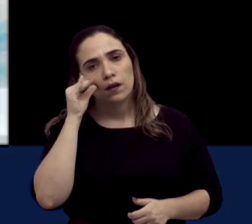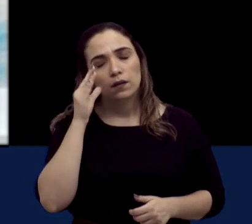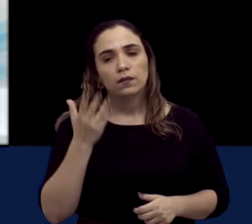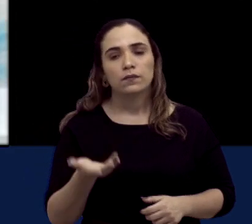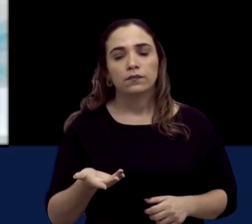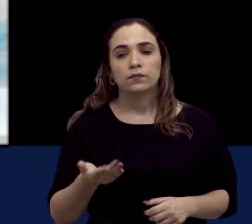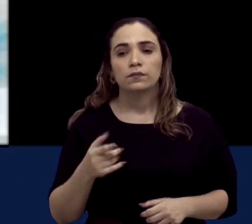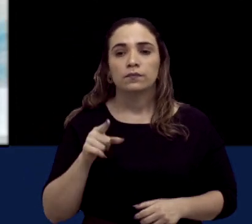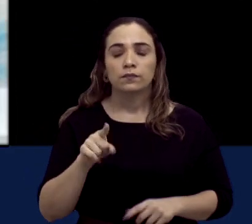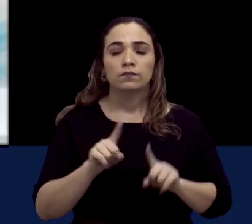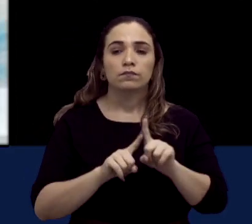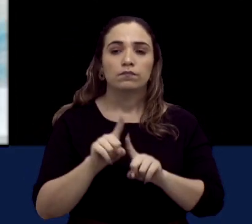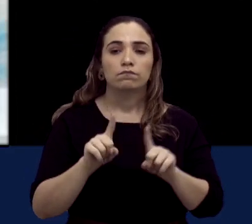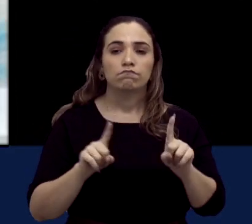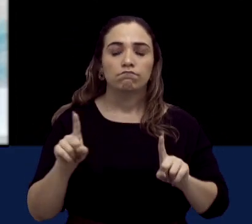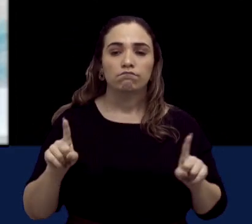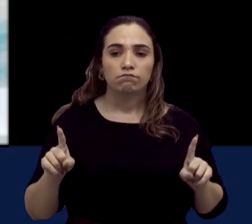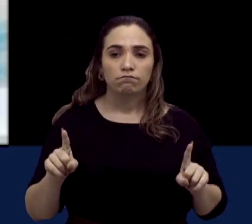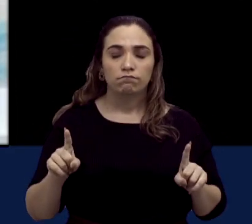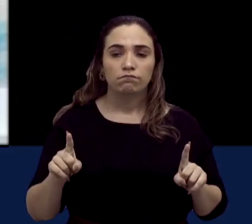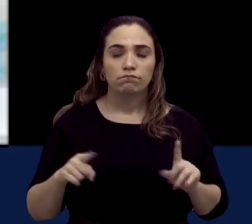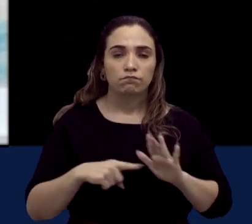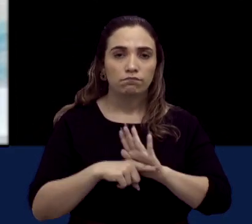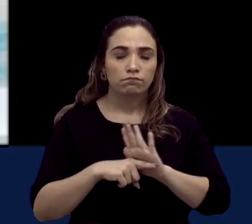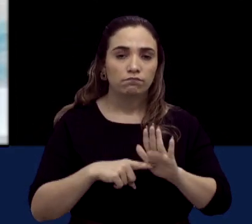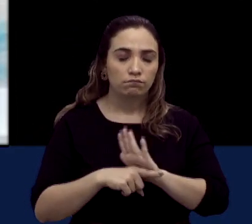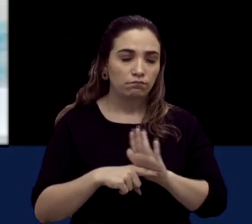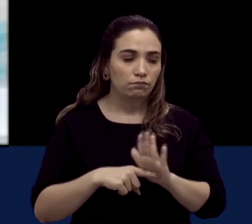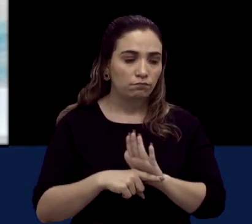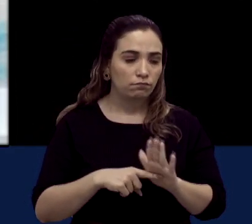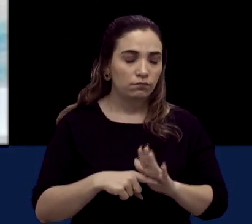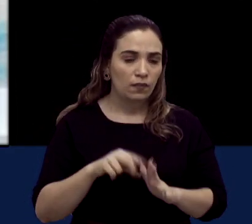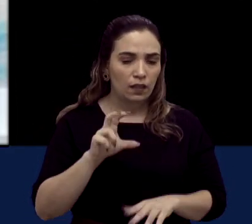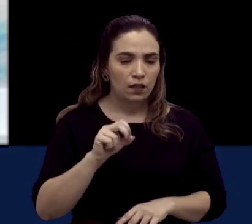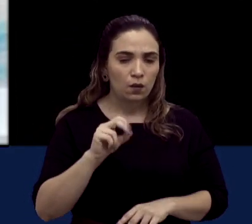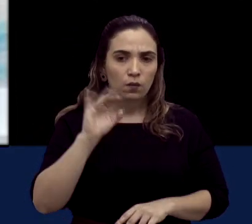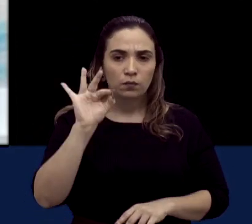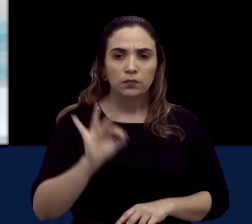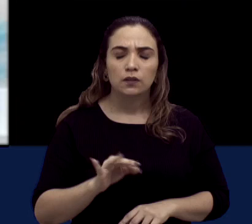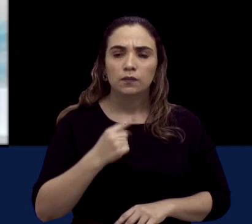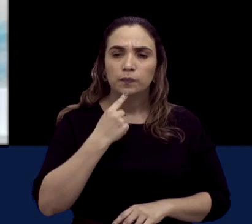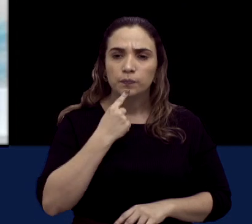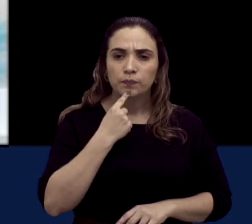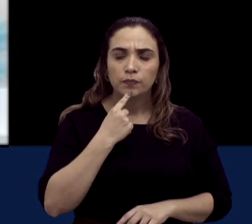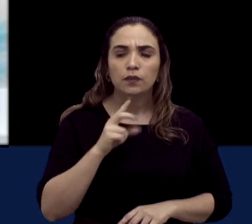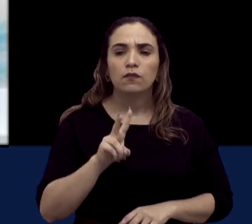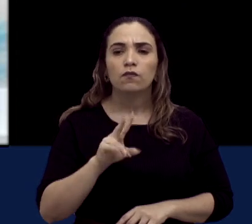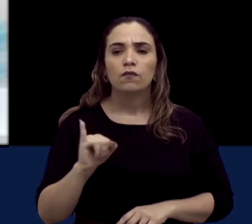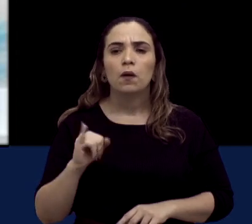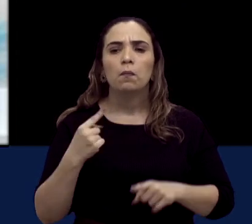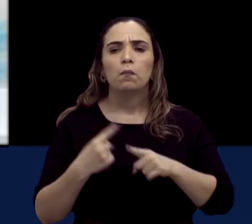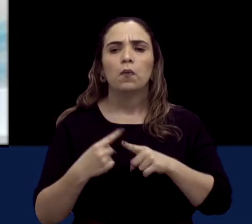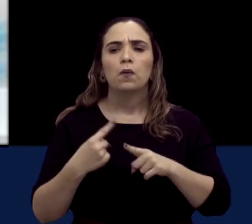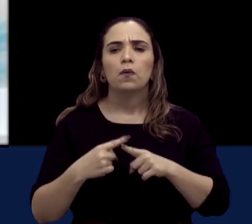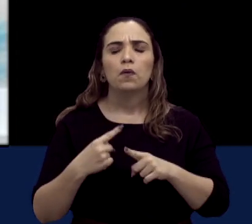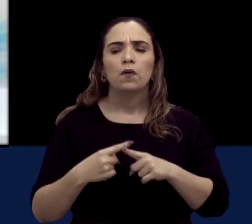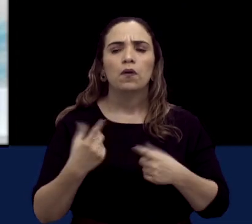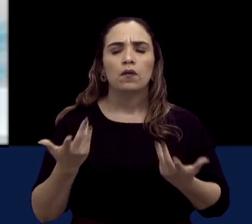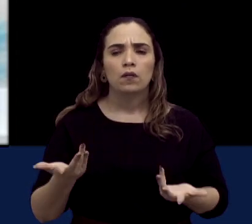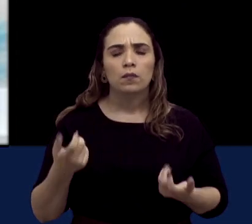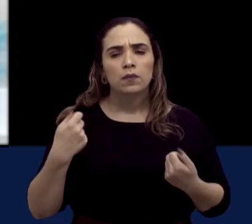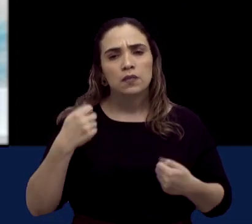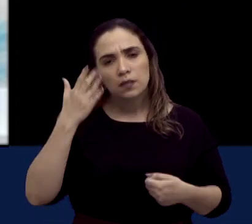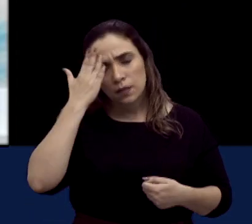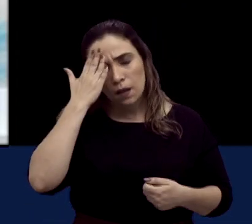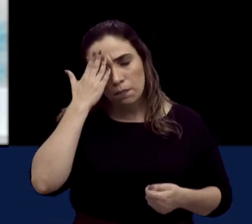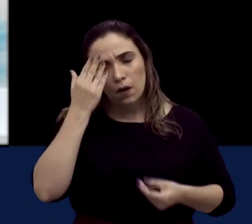O monitoramento é quando você intervém. Eu só estou com 50% e por que eu só estou com 50%? O que é que eu